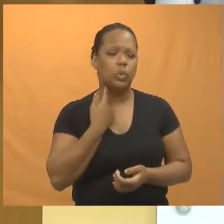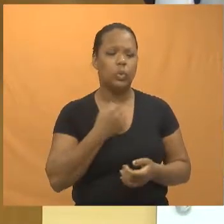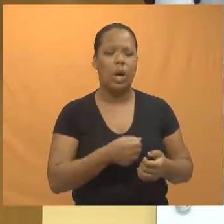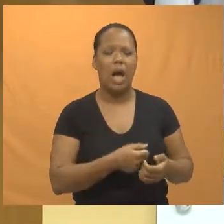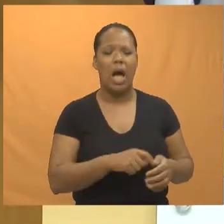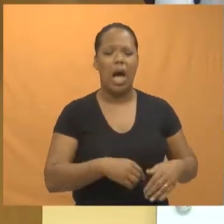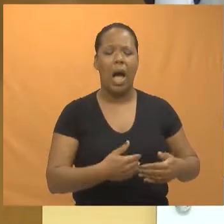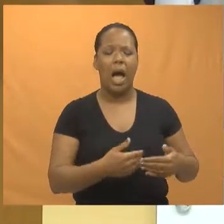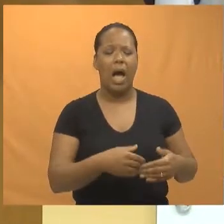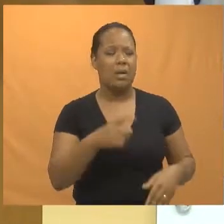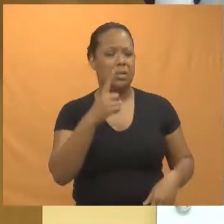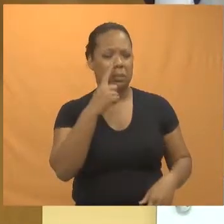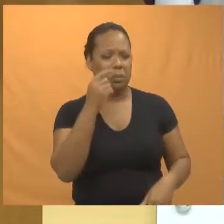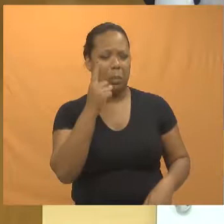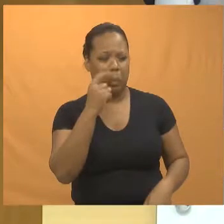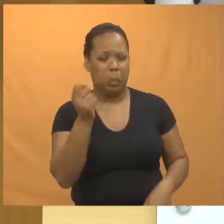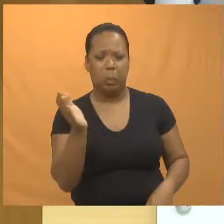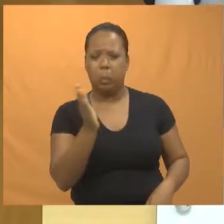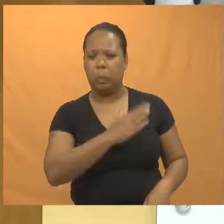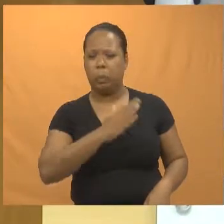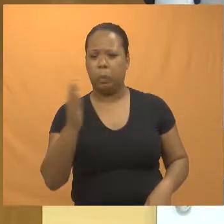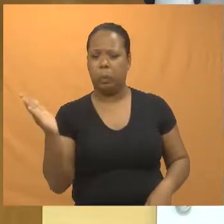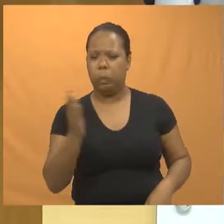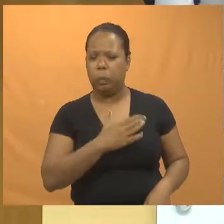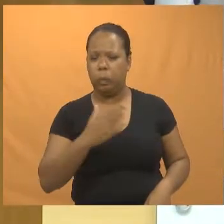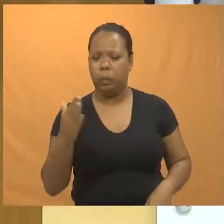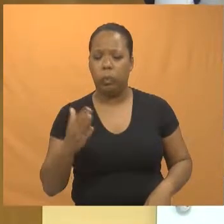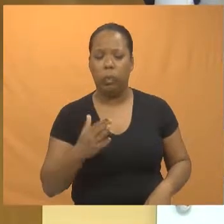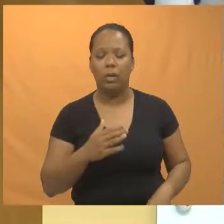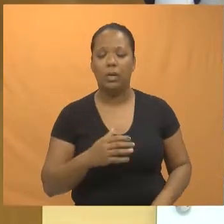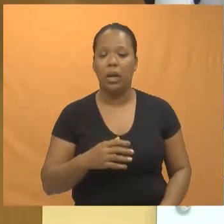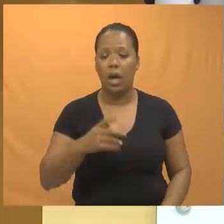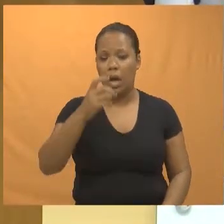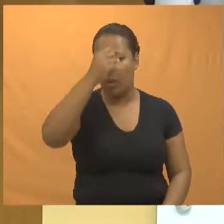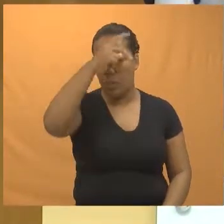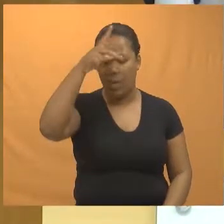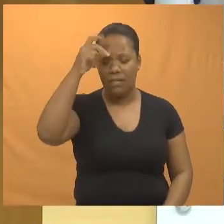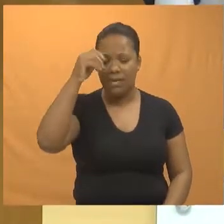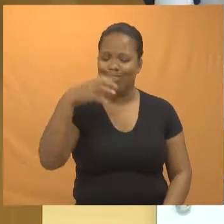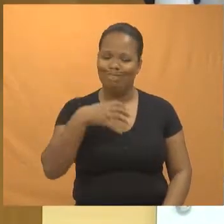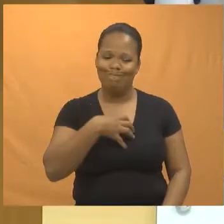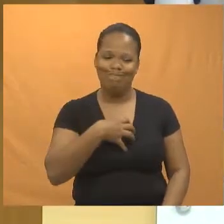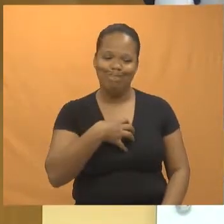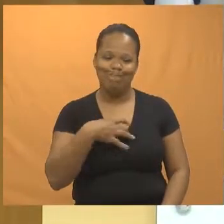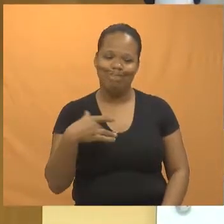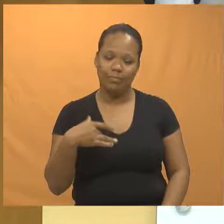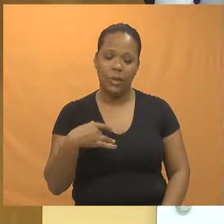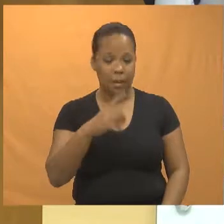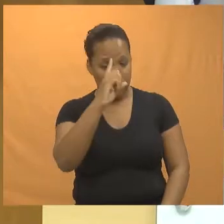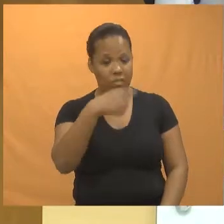aberto, sabe, aquela fedentina na cara das pessoas. E aí o prefeito com aquilo lá se sensibilizou e falou, vai lá e